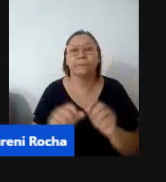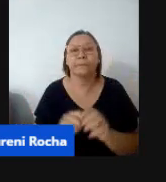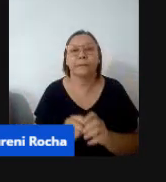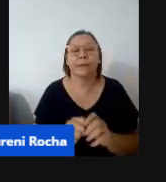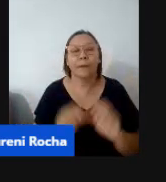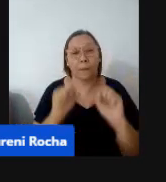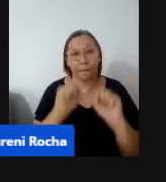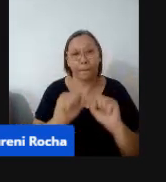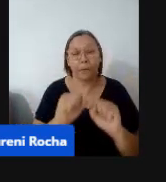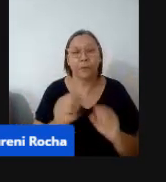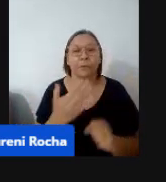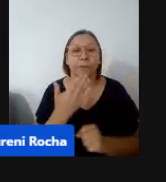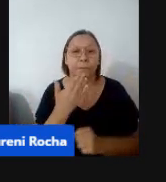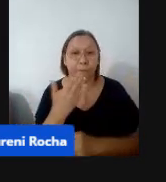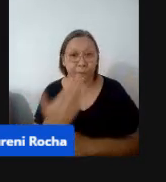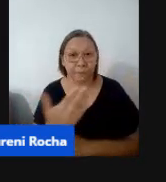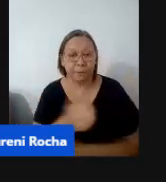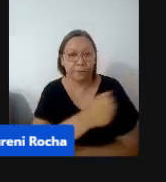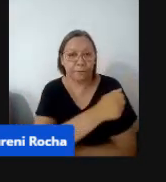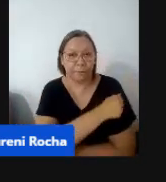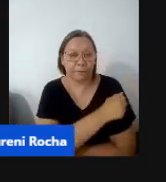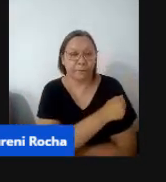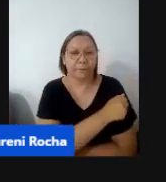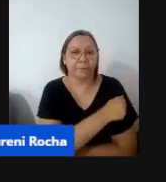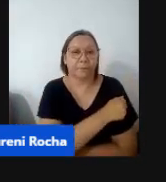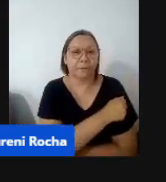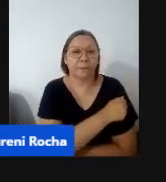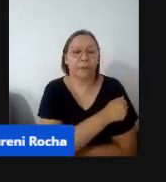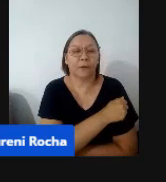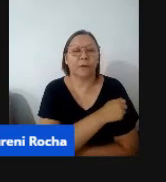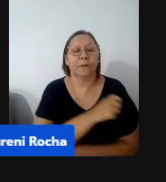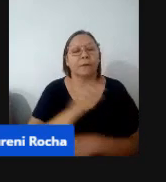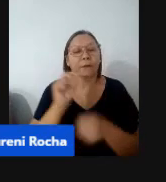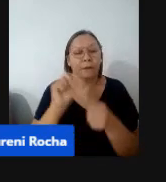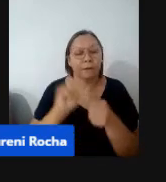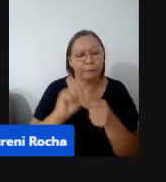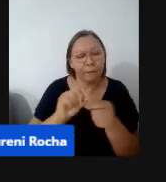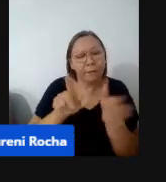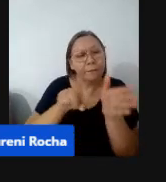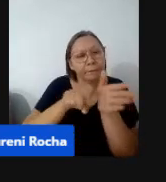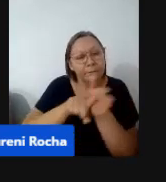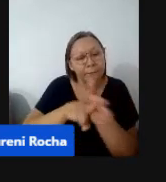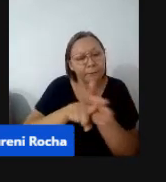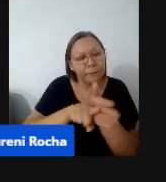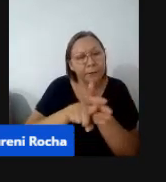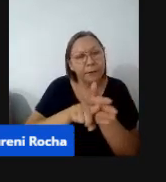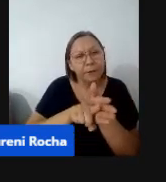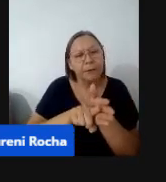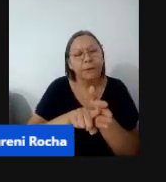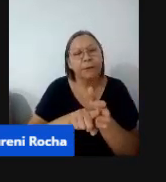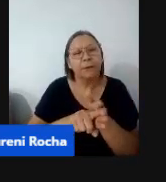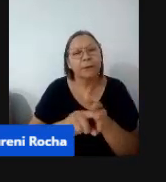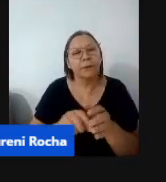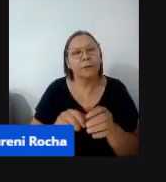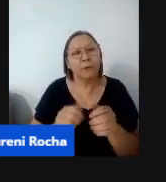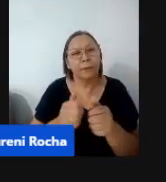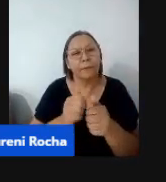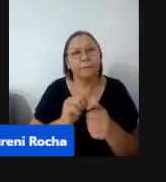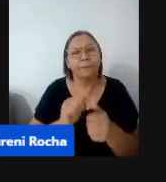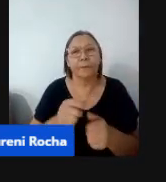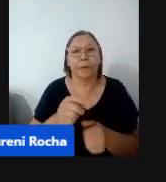seu aluno, então, que realize a pesquisa sobre um atleta, que seja um símbolo de